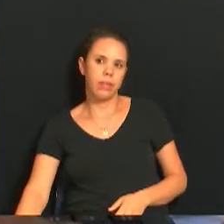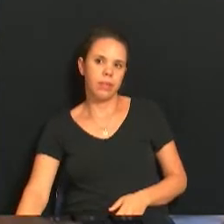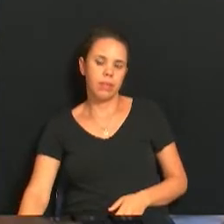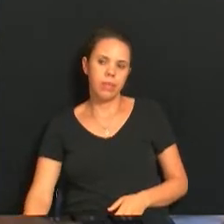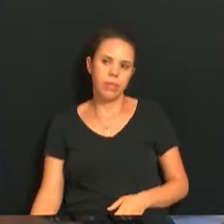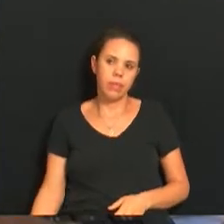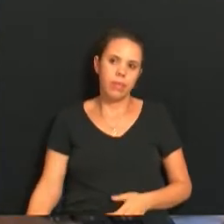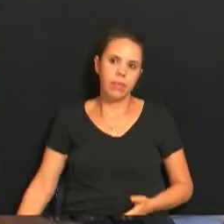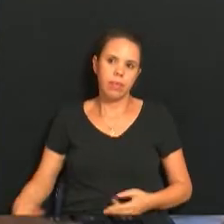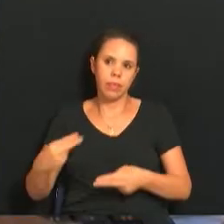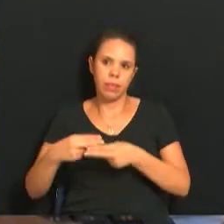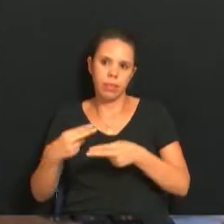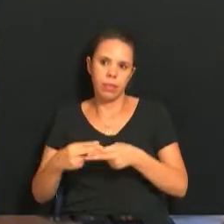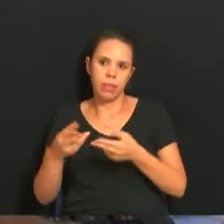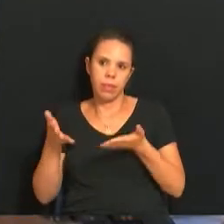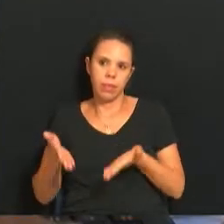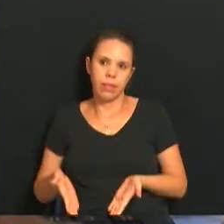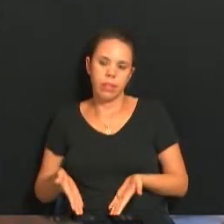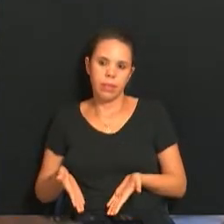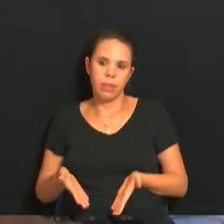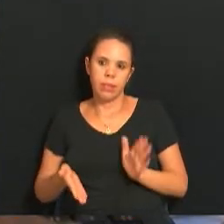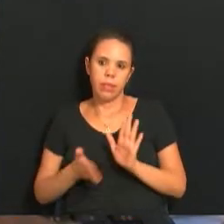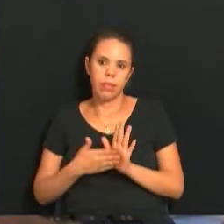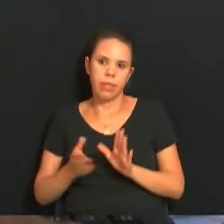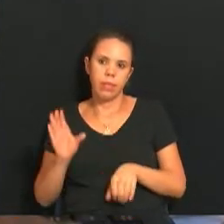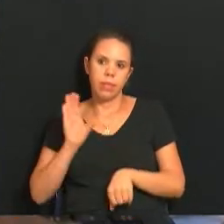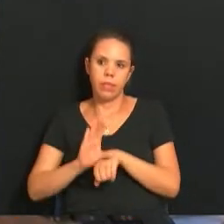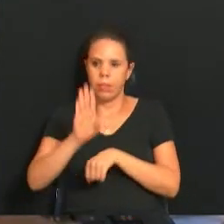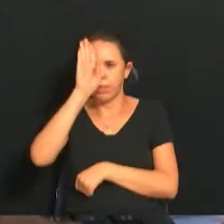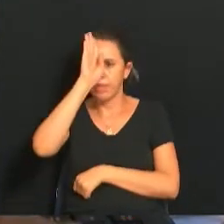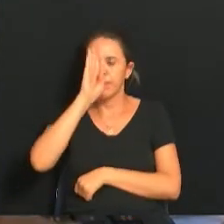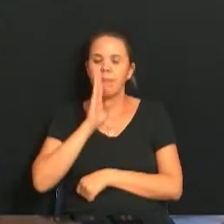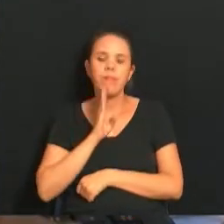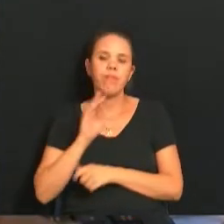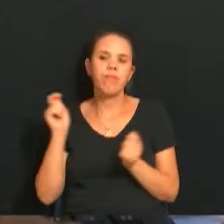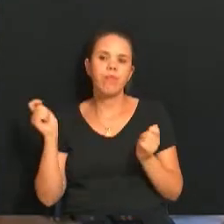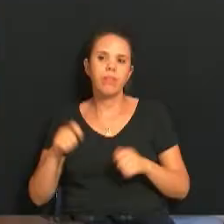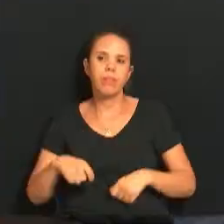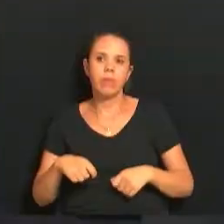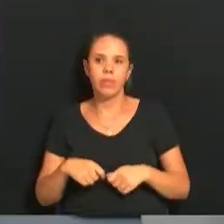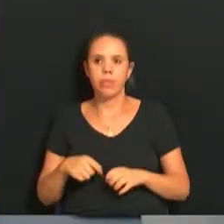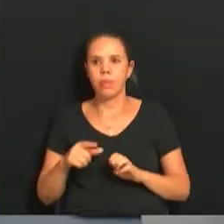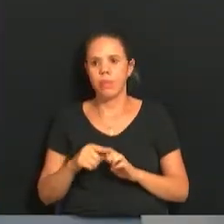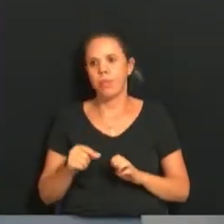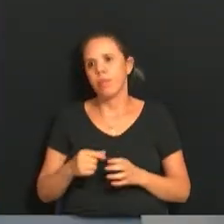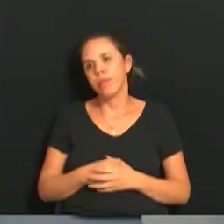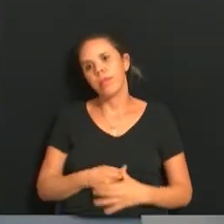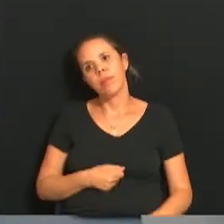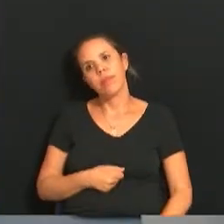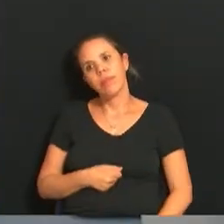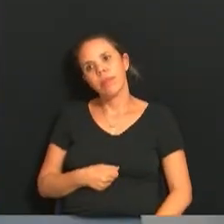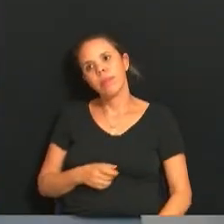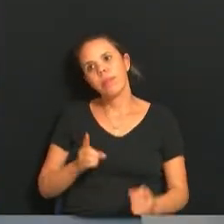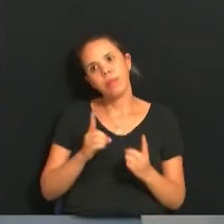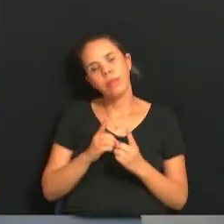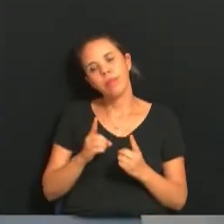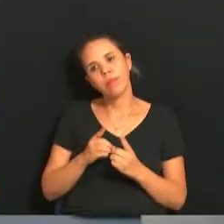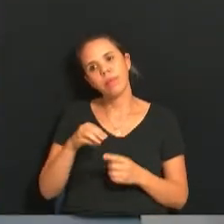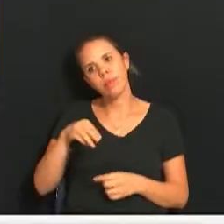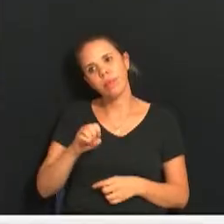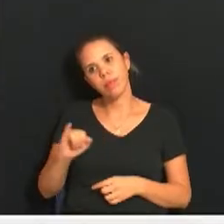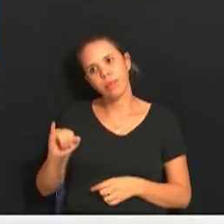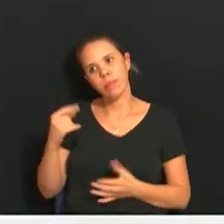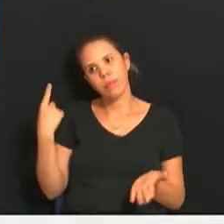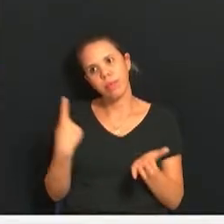do Sebrae aqui, que oferece cursos gratuitos de capacitação e empreendedorismo. O atendimento MEI é pelo